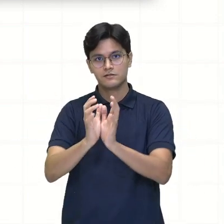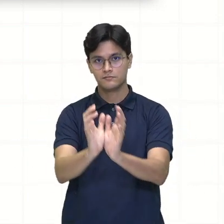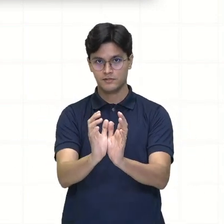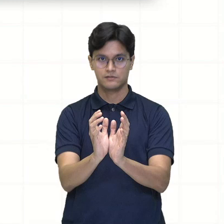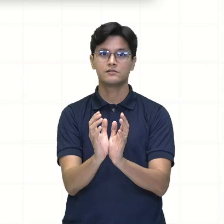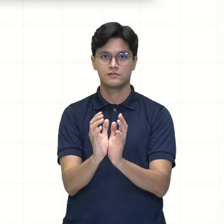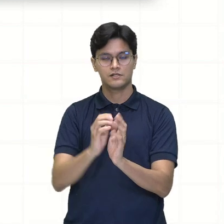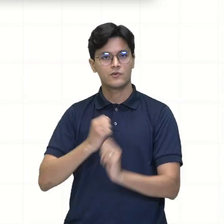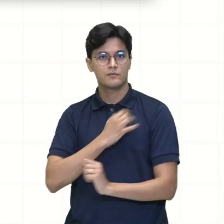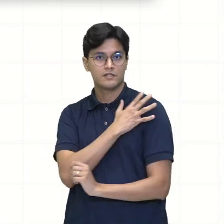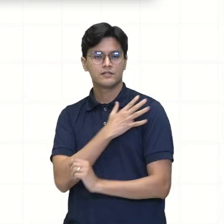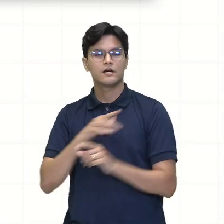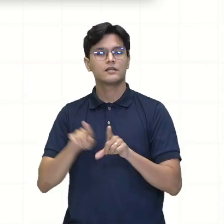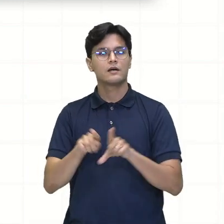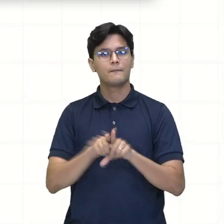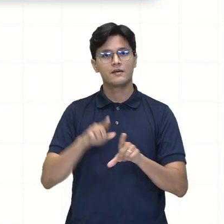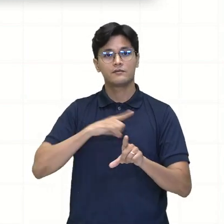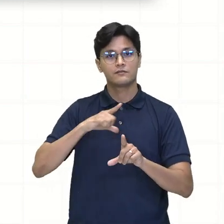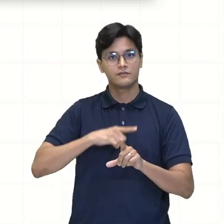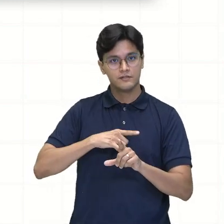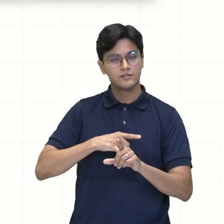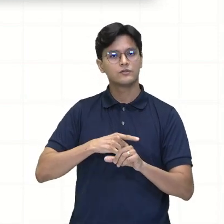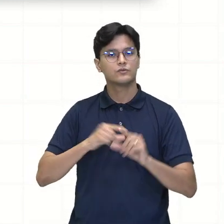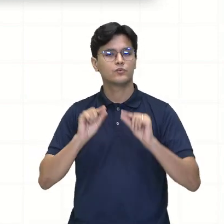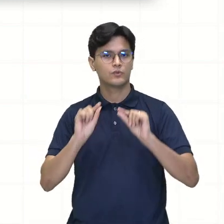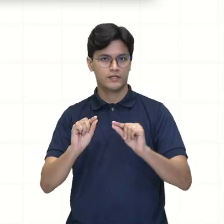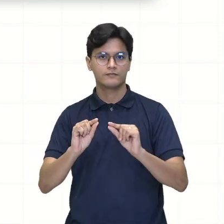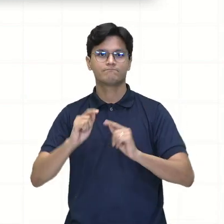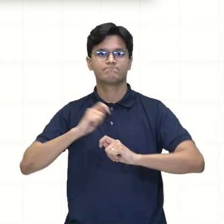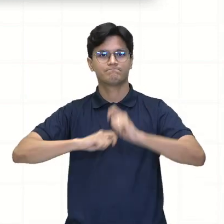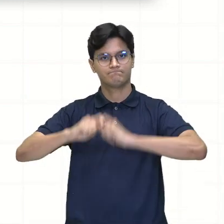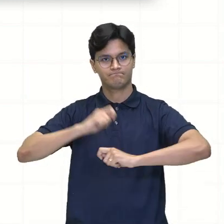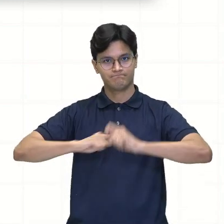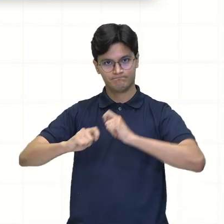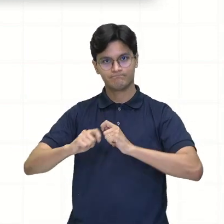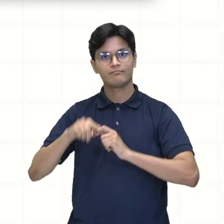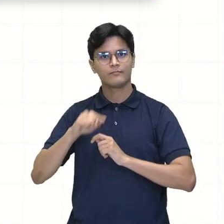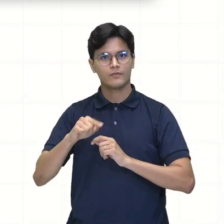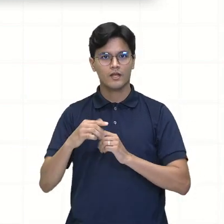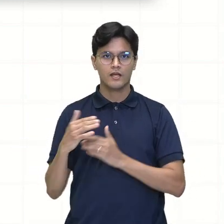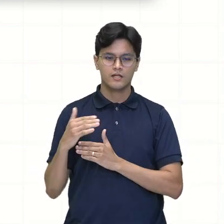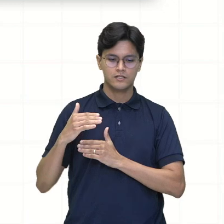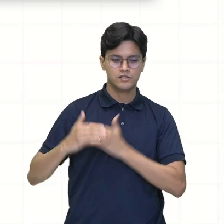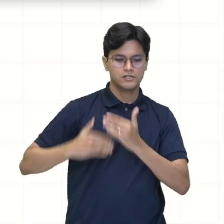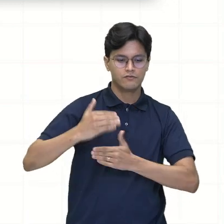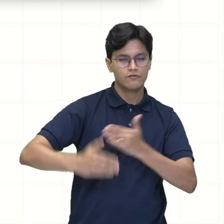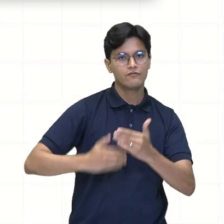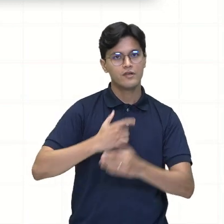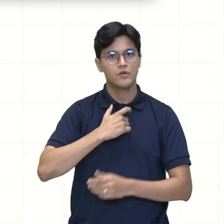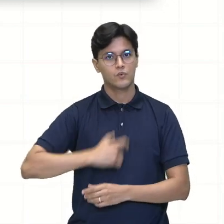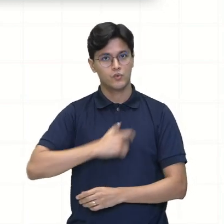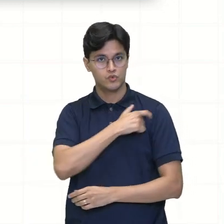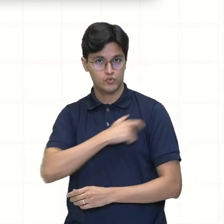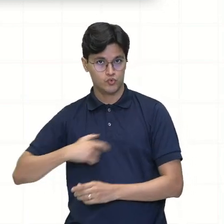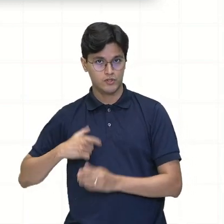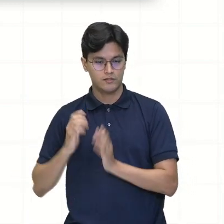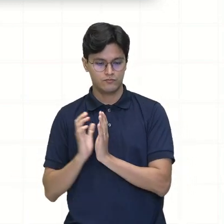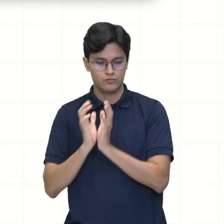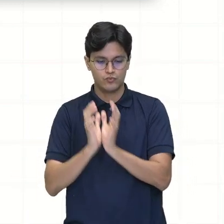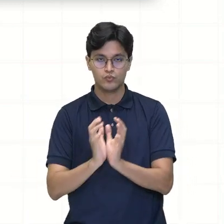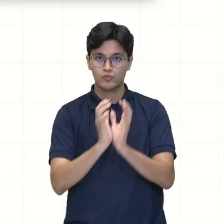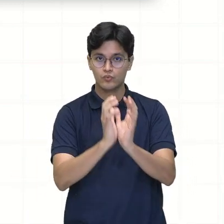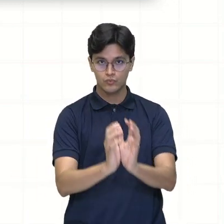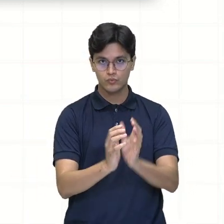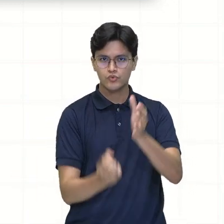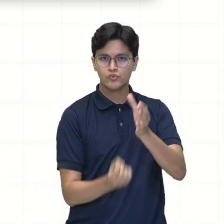o lado econômico. À medida que eles vão avançando em novos territórios, as cruzadas, no caso, eles vão também estabelecendo